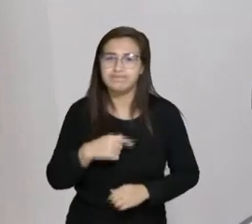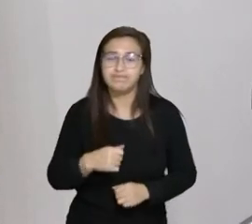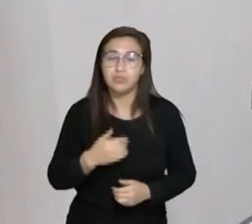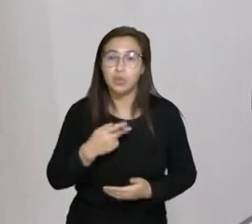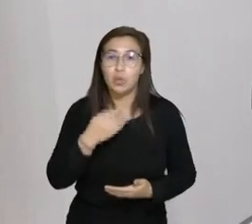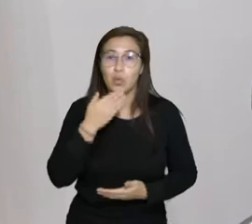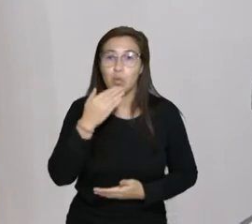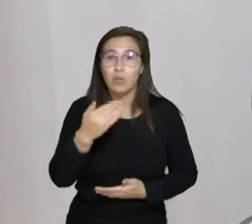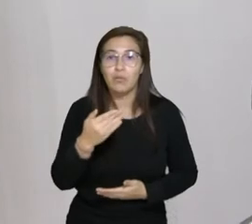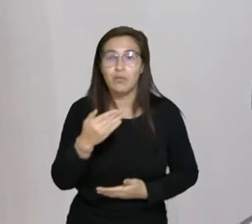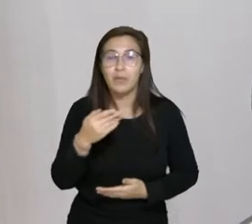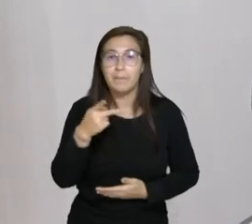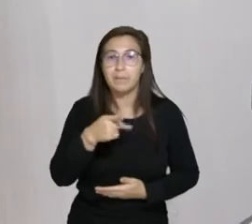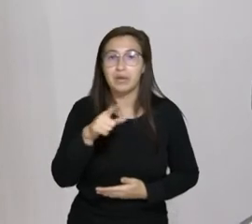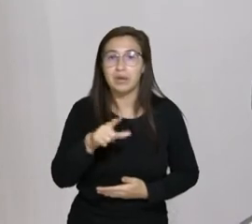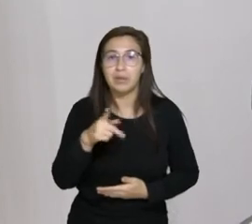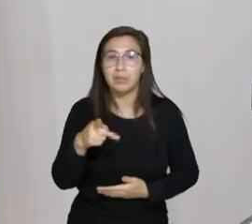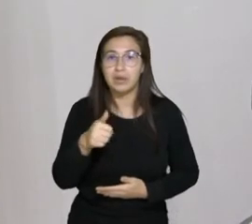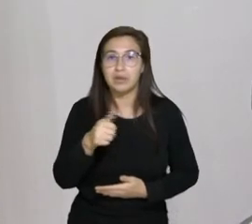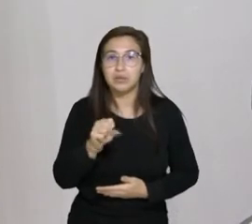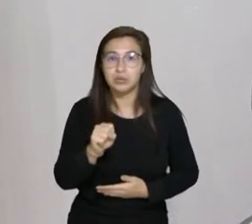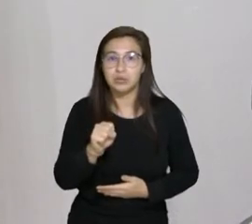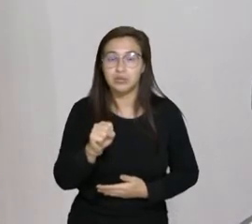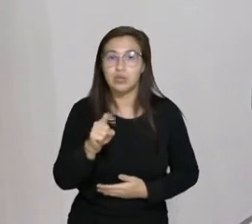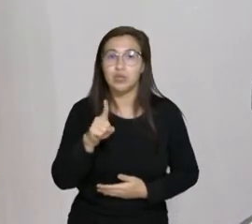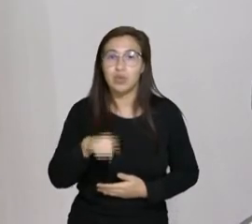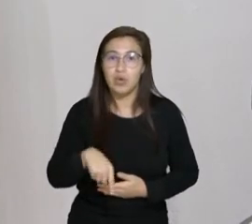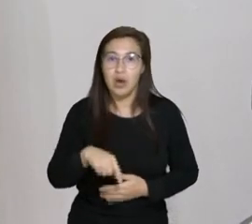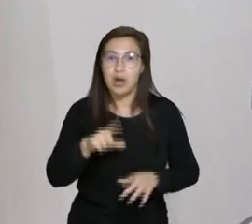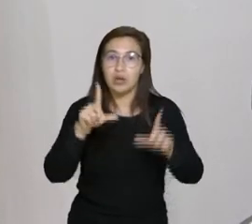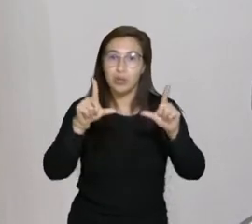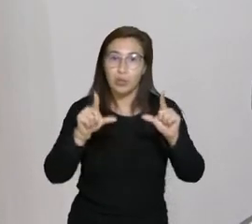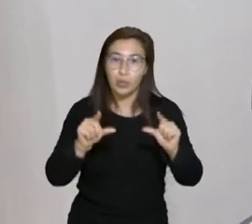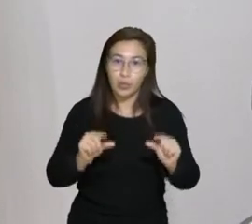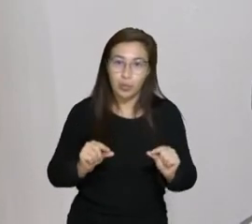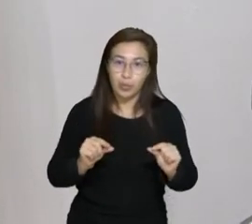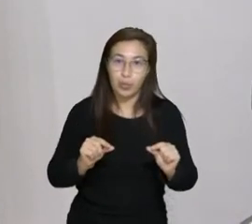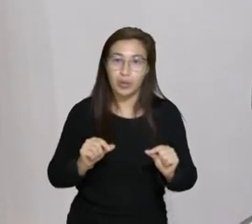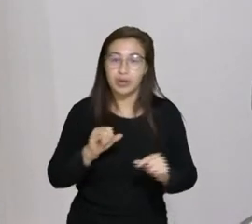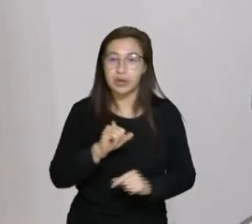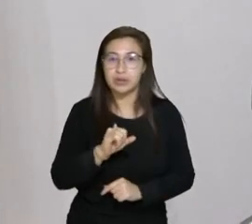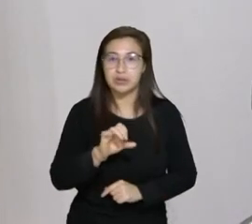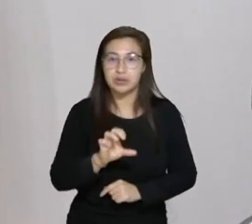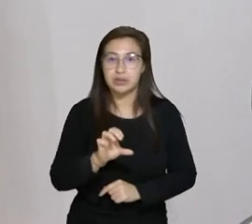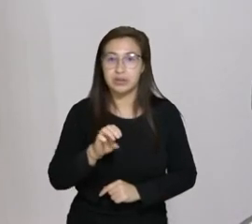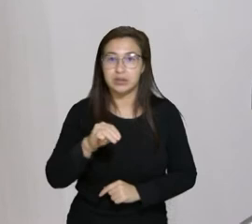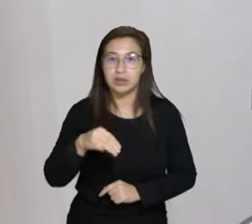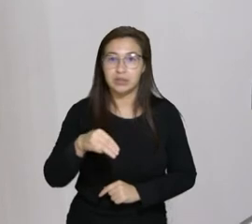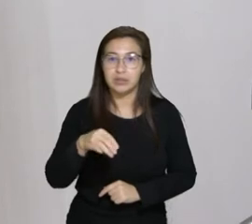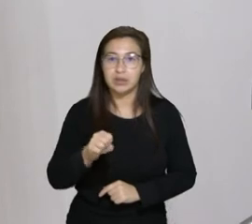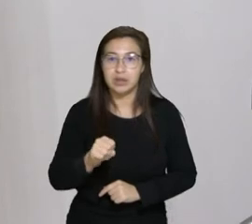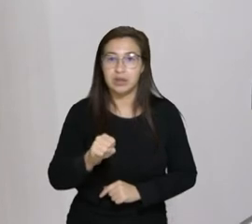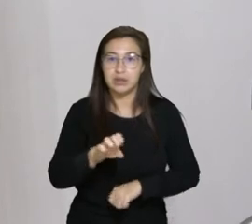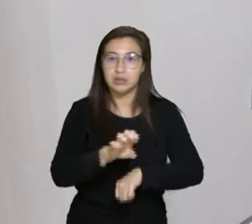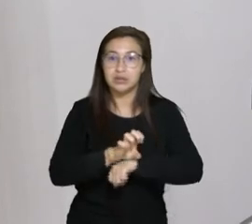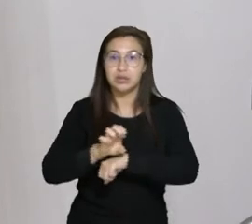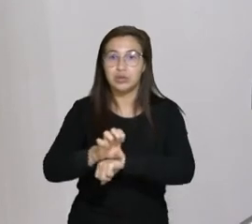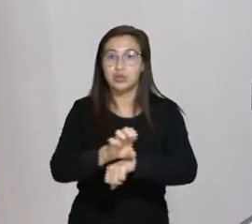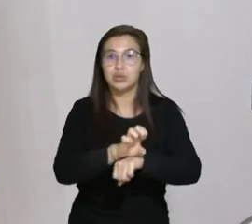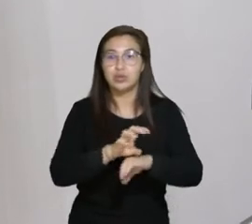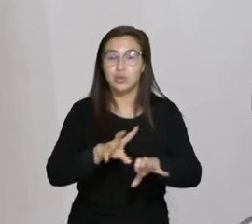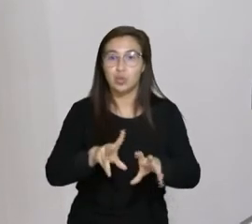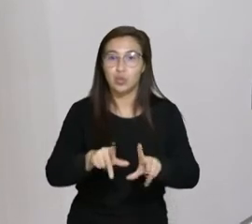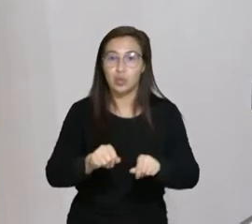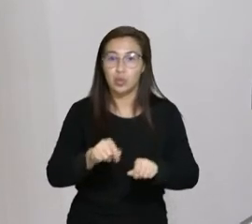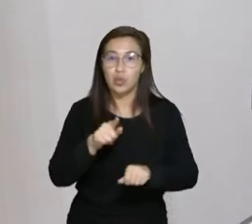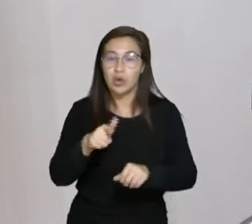o Pele p-18 Que trata-se justamente da redução do ICMS nos Estados em relação